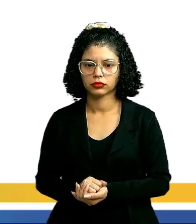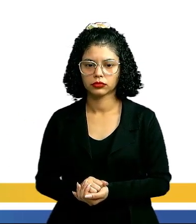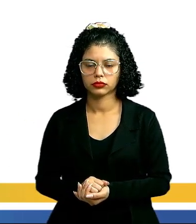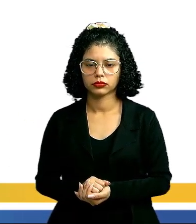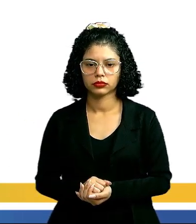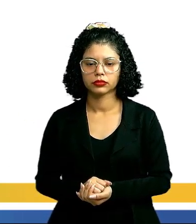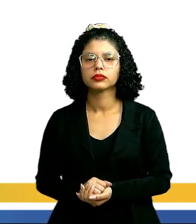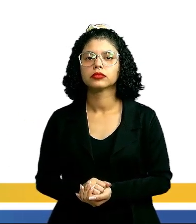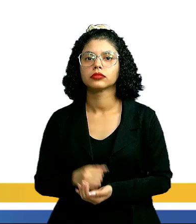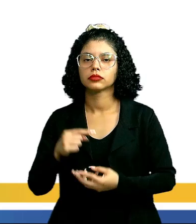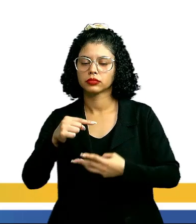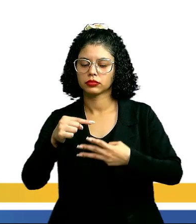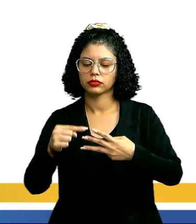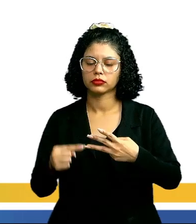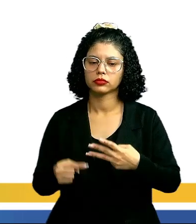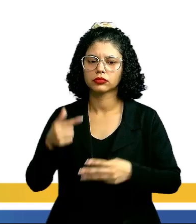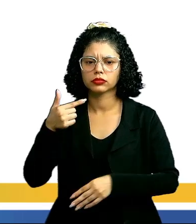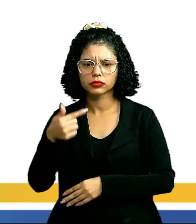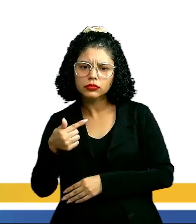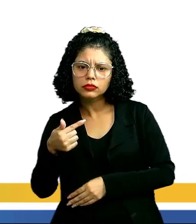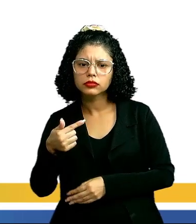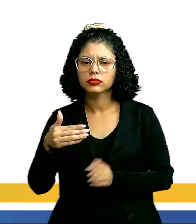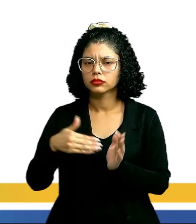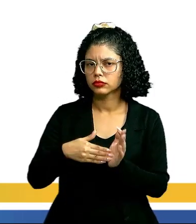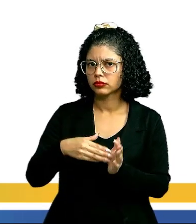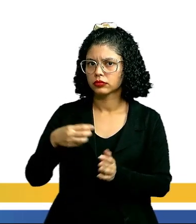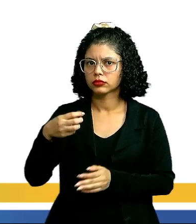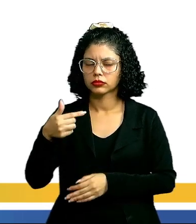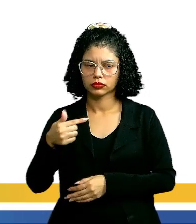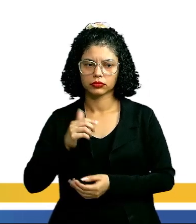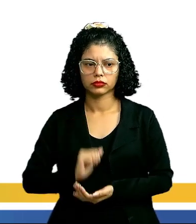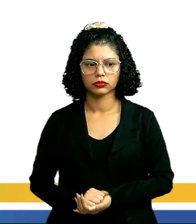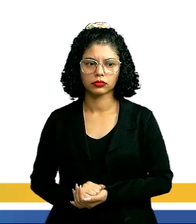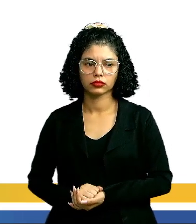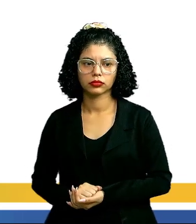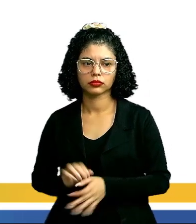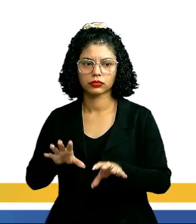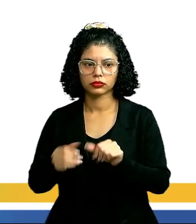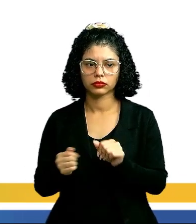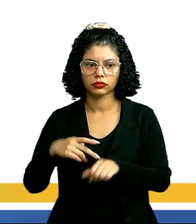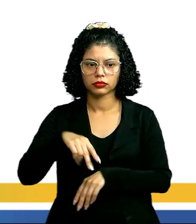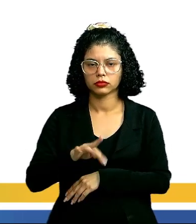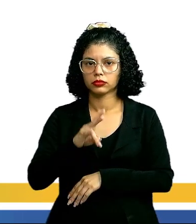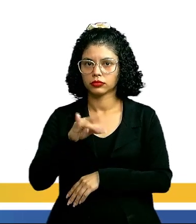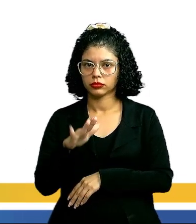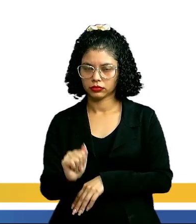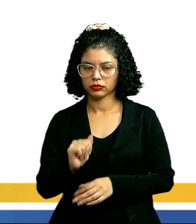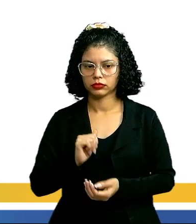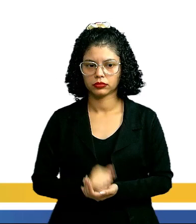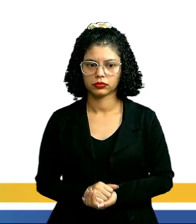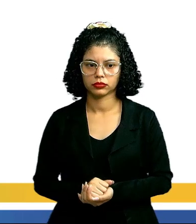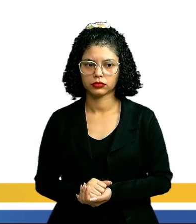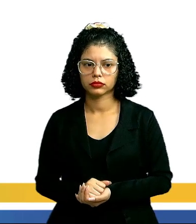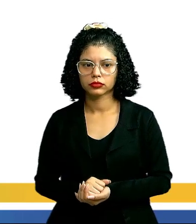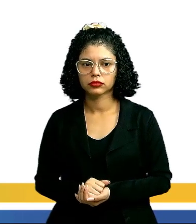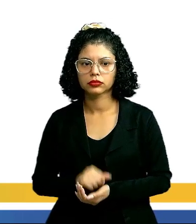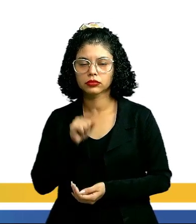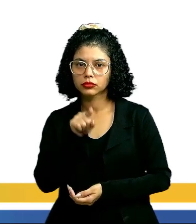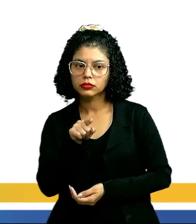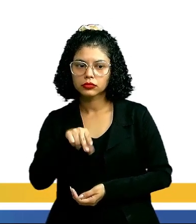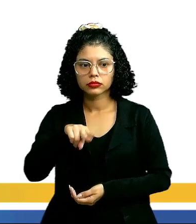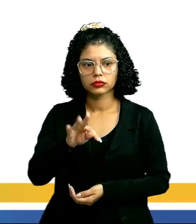de 3, 7 dias, tá? Na formação da notocorda,